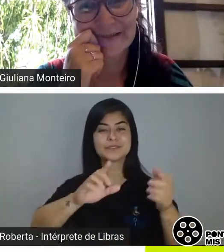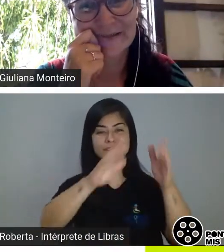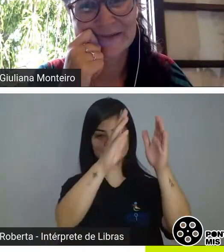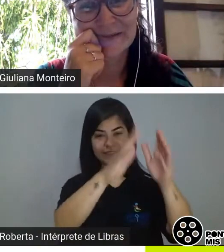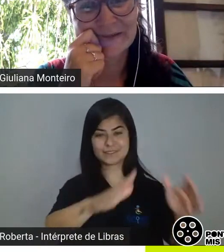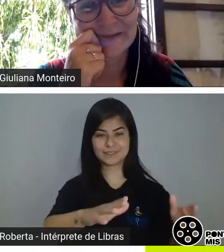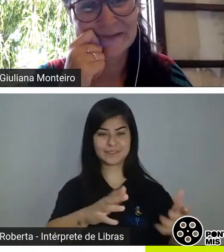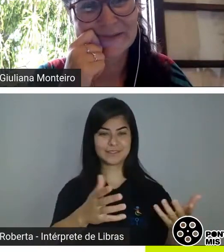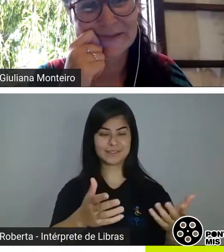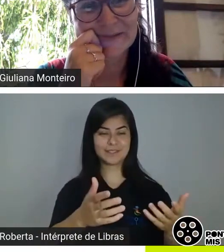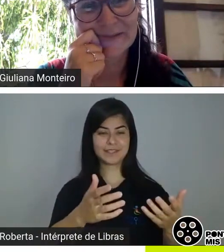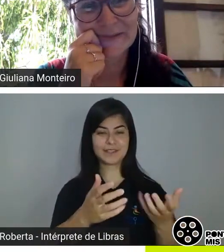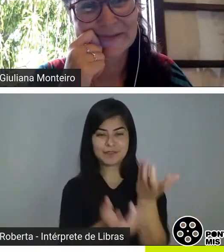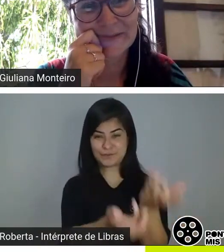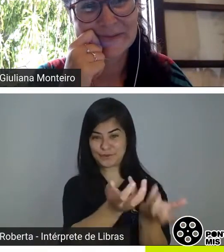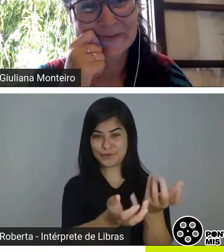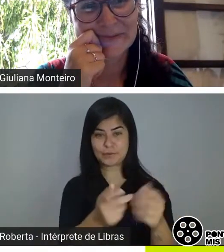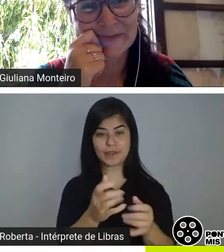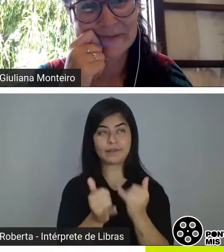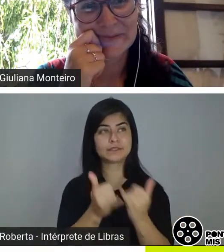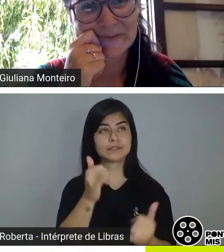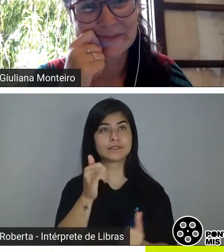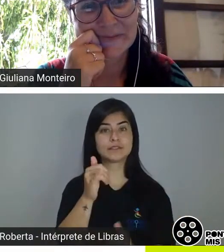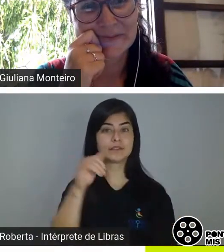escuta, enquanto escuta algo, né?